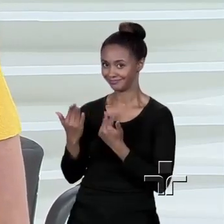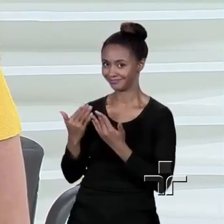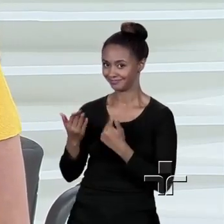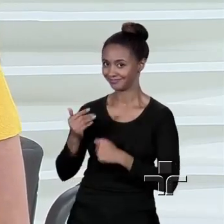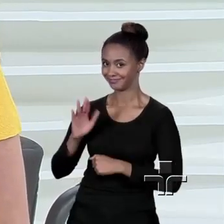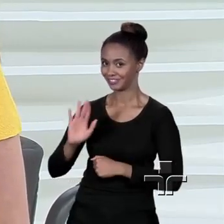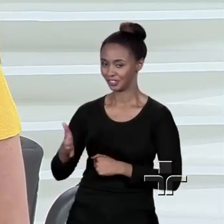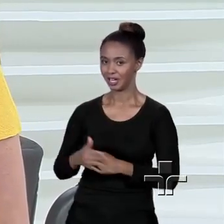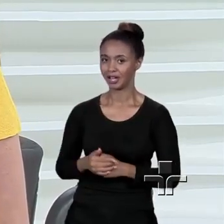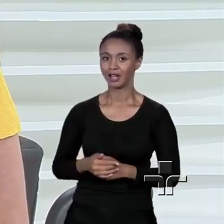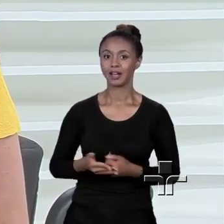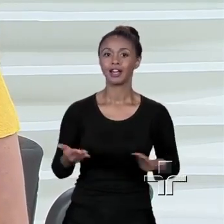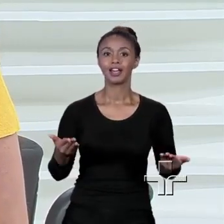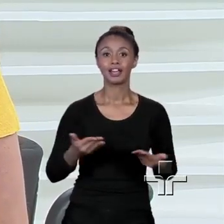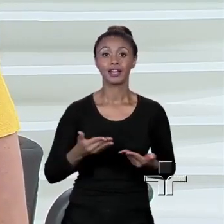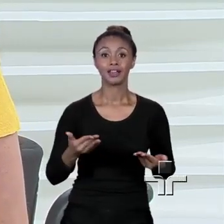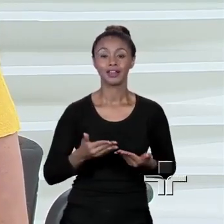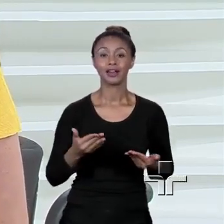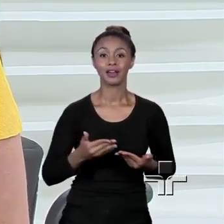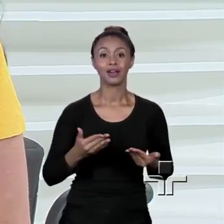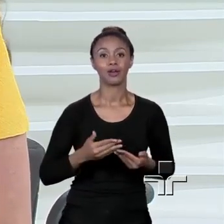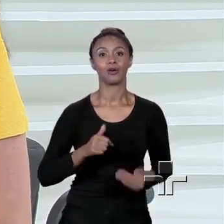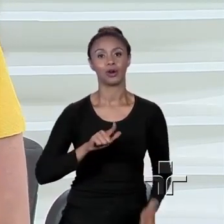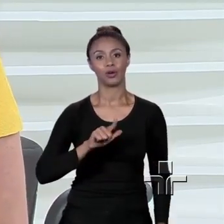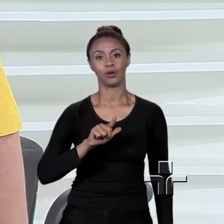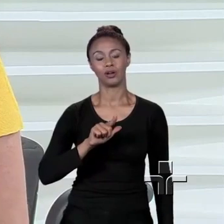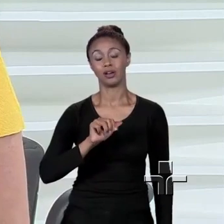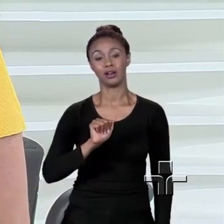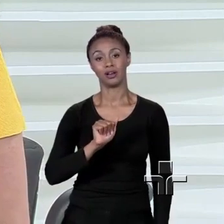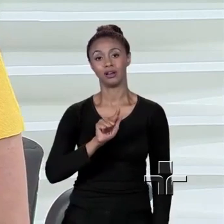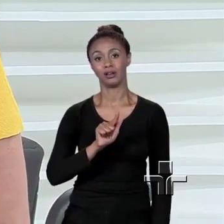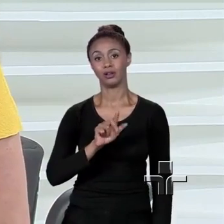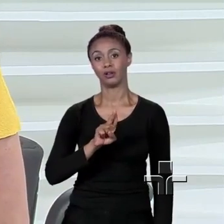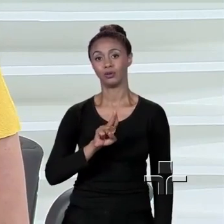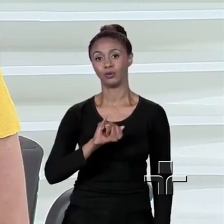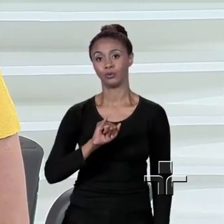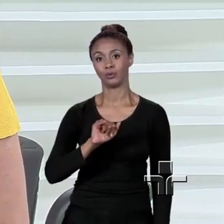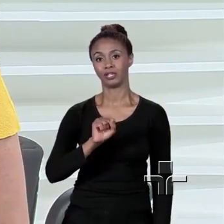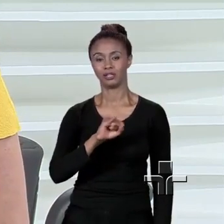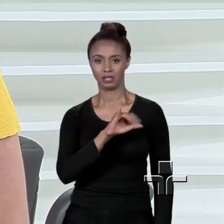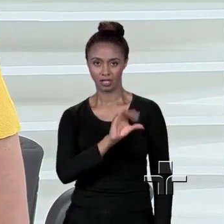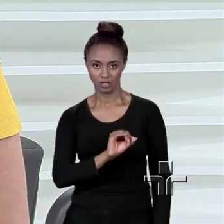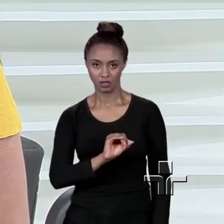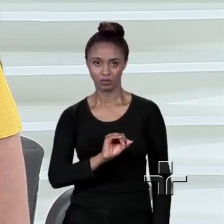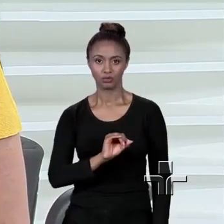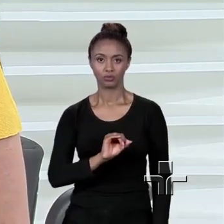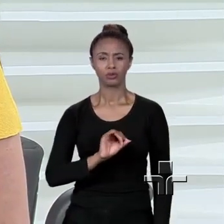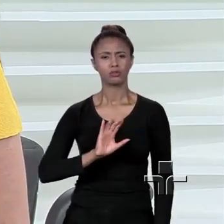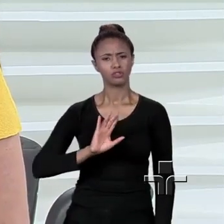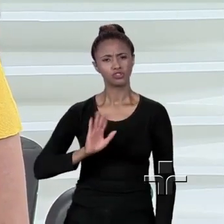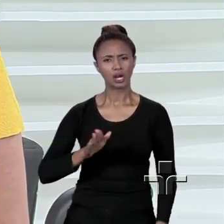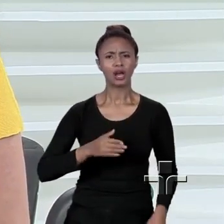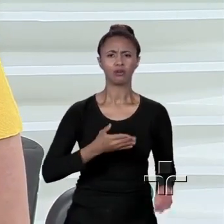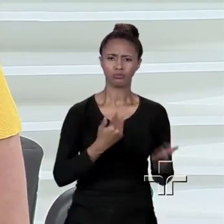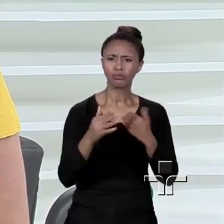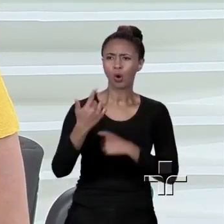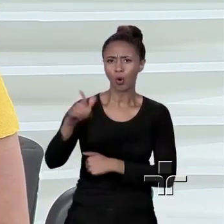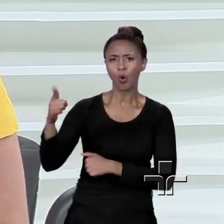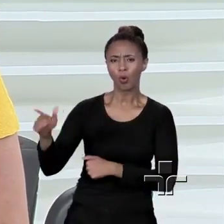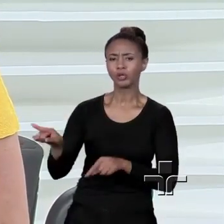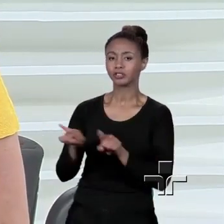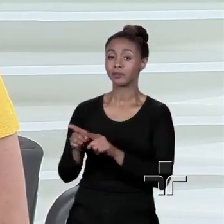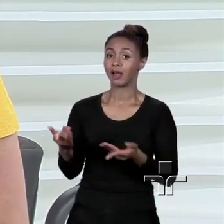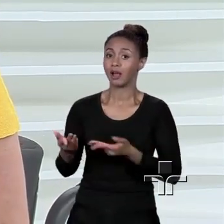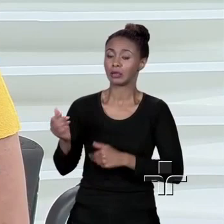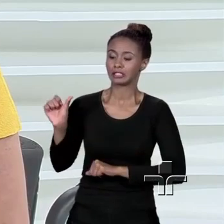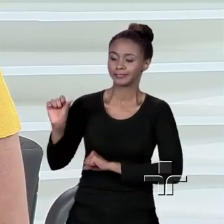nosso atual chanceler Aloísio, mas com a equipe ali de transição. E está